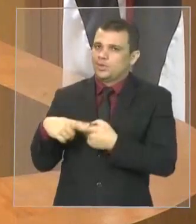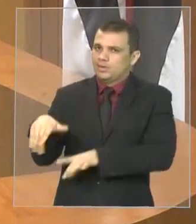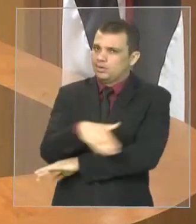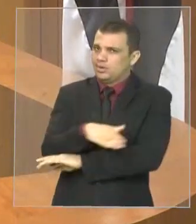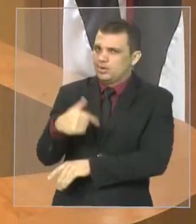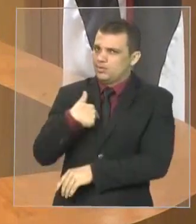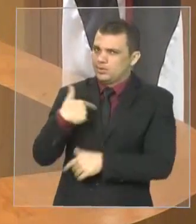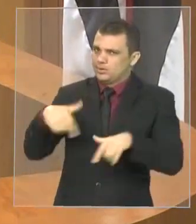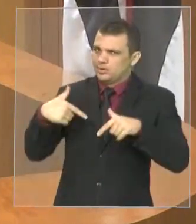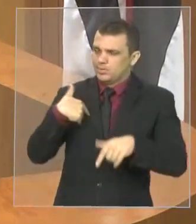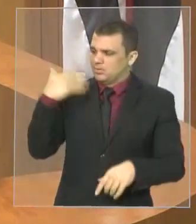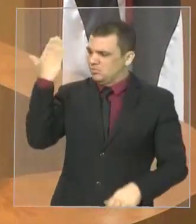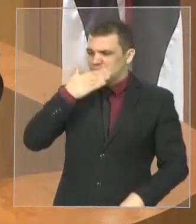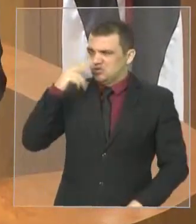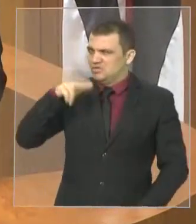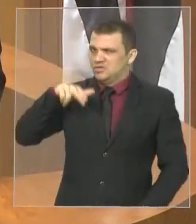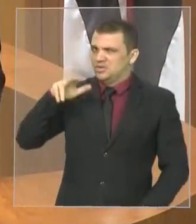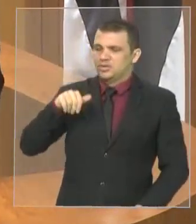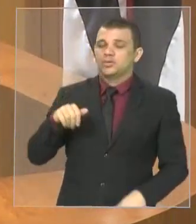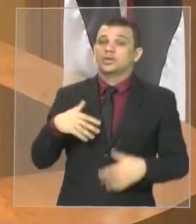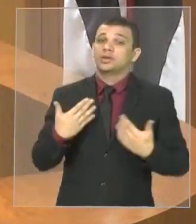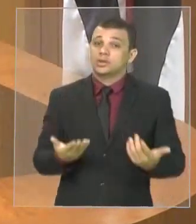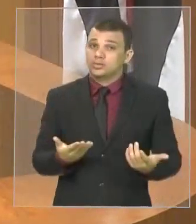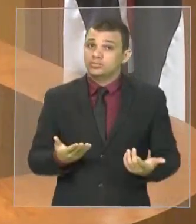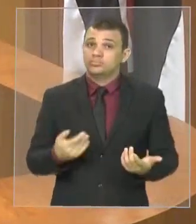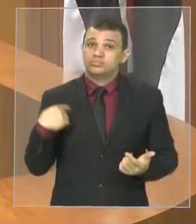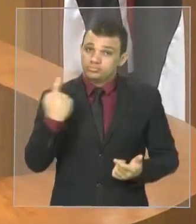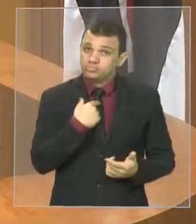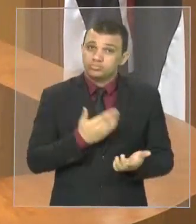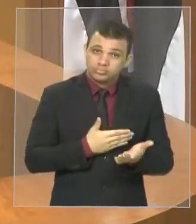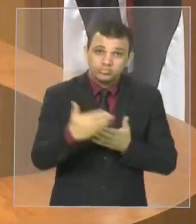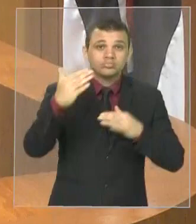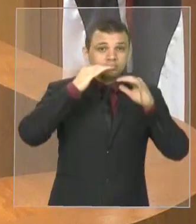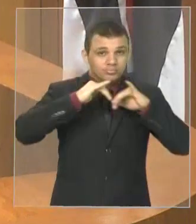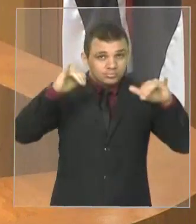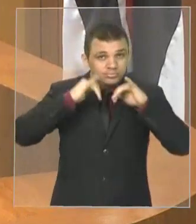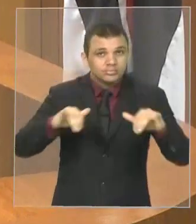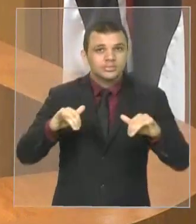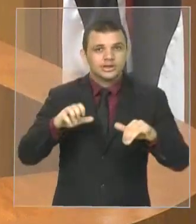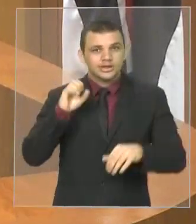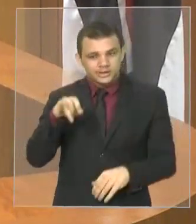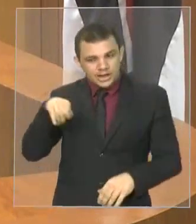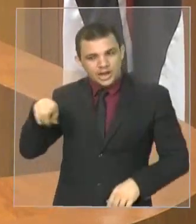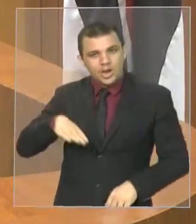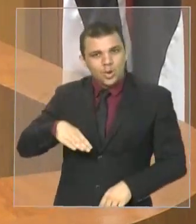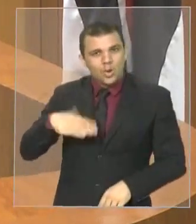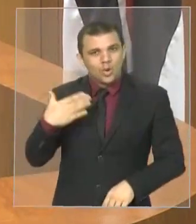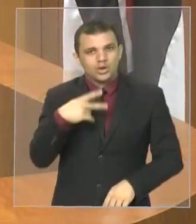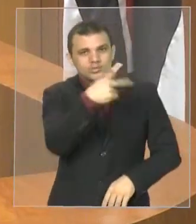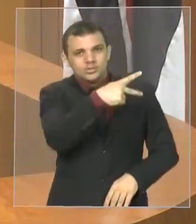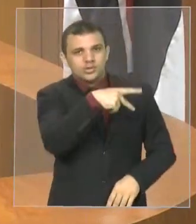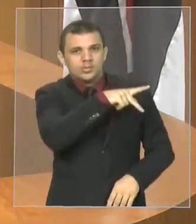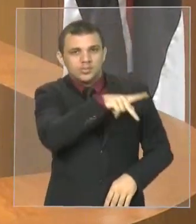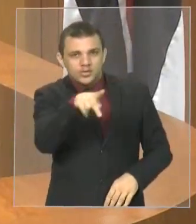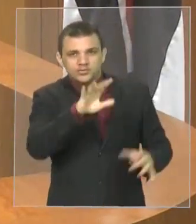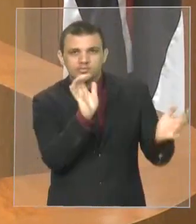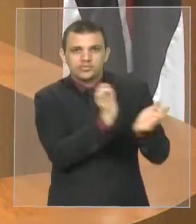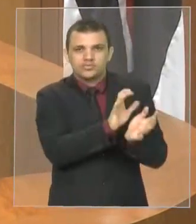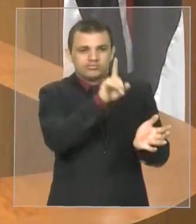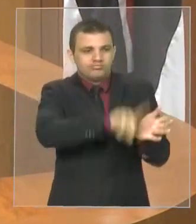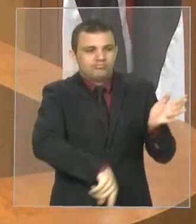e senhoras, nós vamos começar uma campanha, já que ele está tendo a coragem de descontar o salário dos professores que